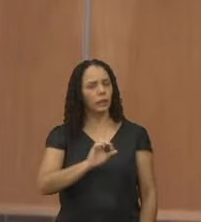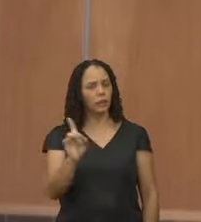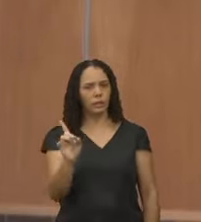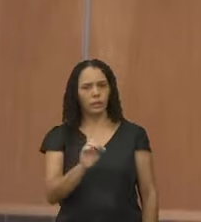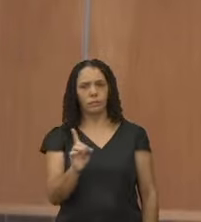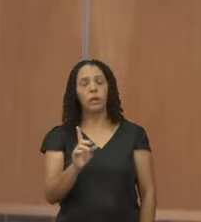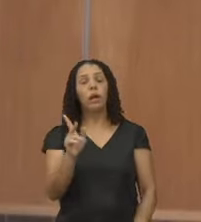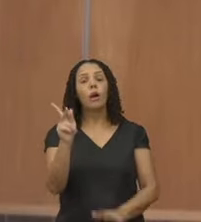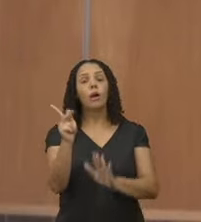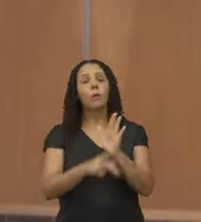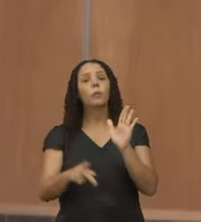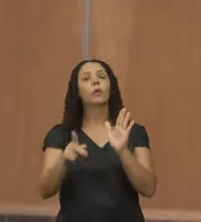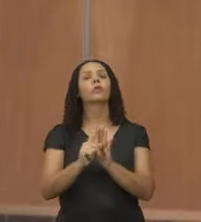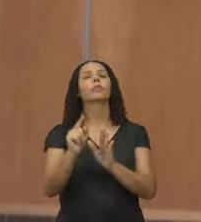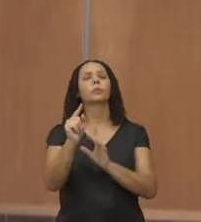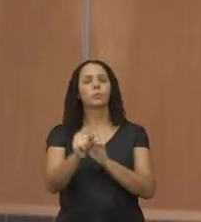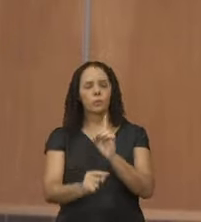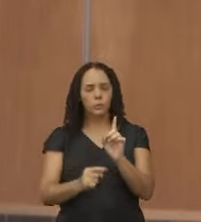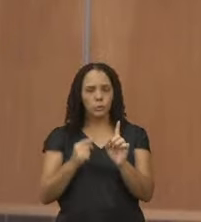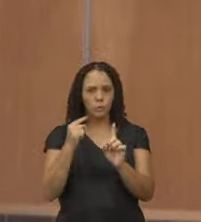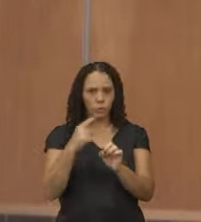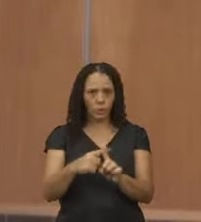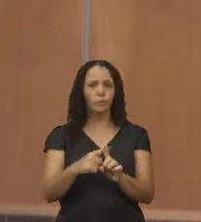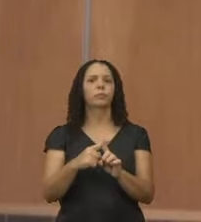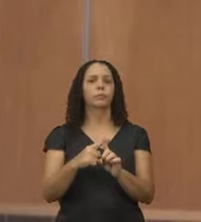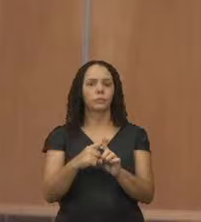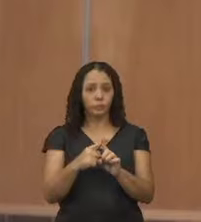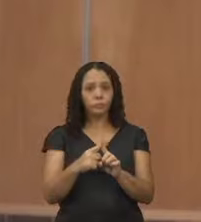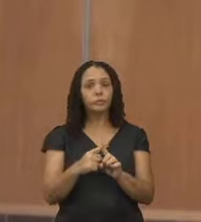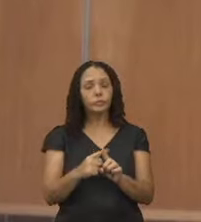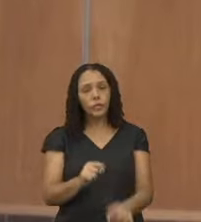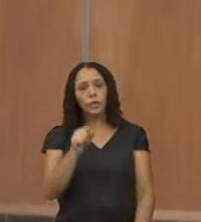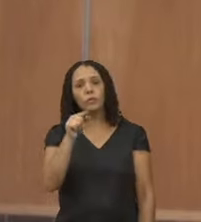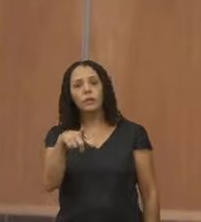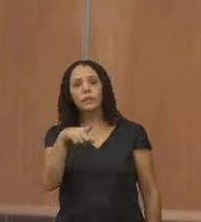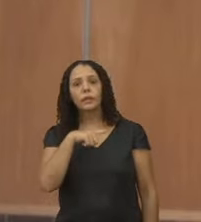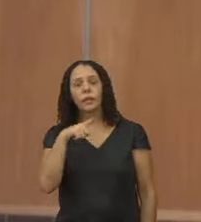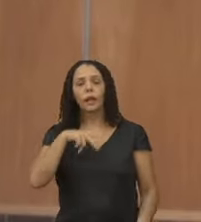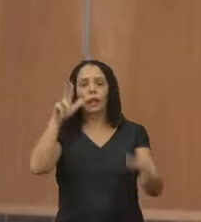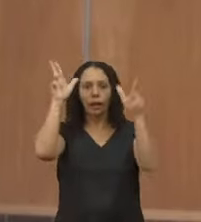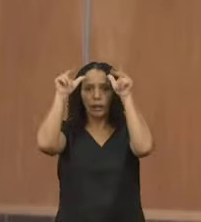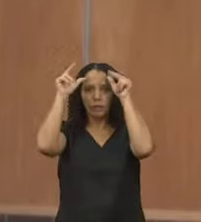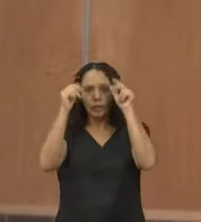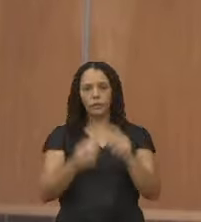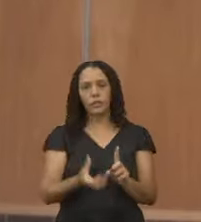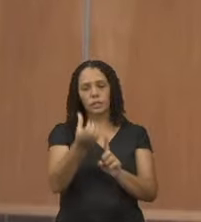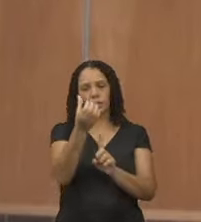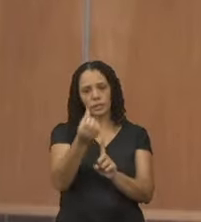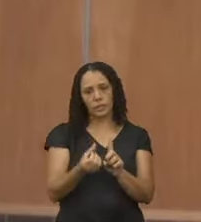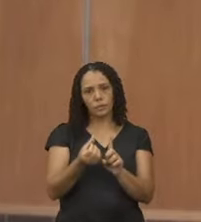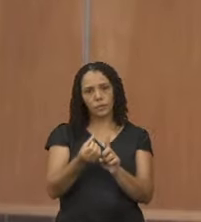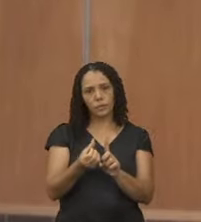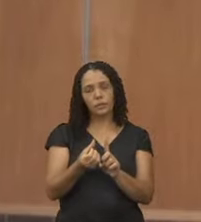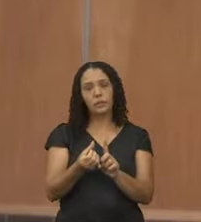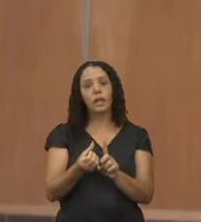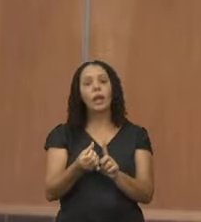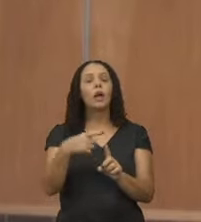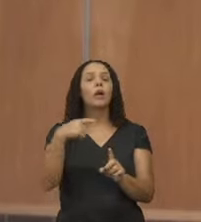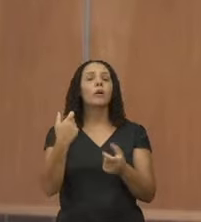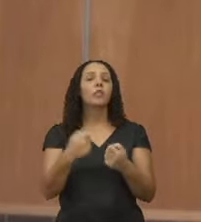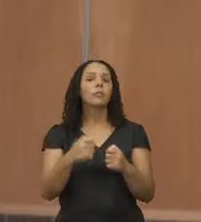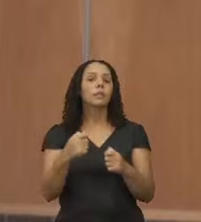fazendo esse projeto para somar, aonde você vai ter, né, o seu cavalo, de 6 em 6 meses, ele vai ter que passar